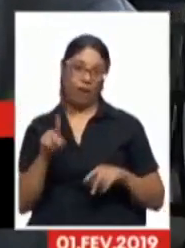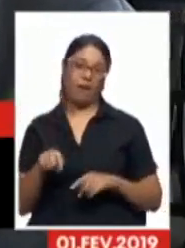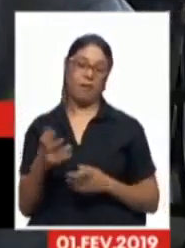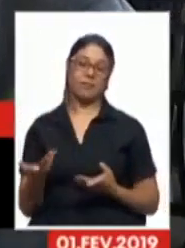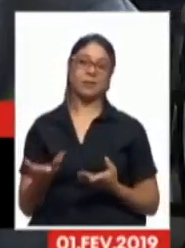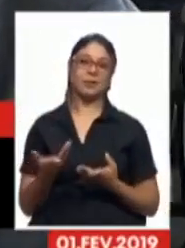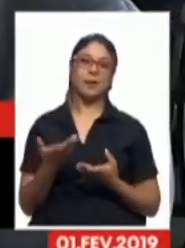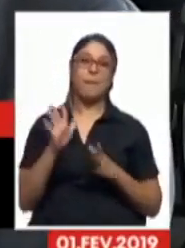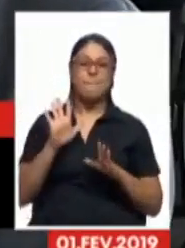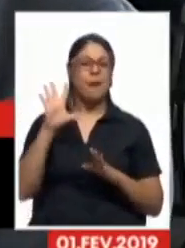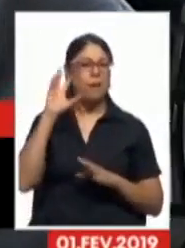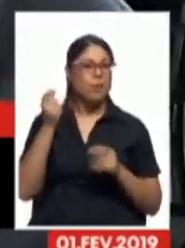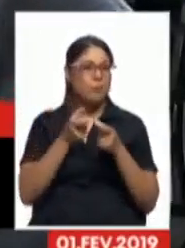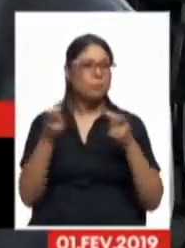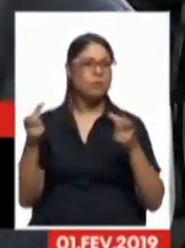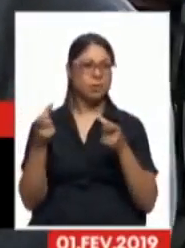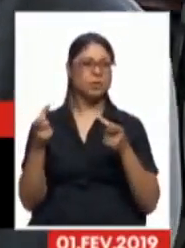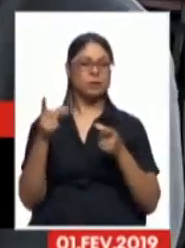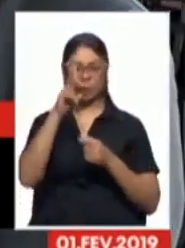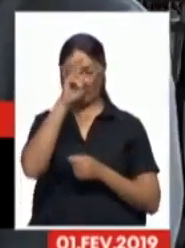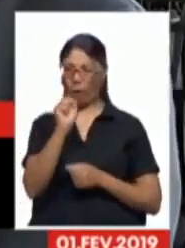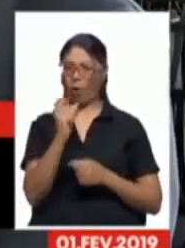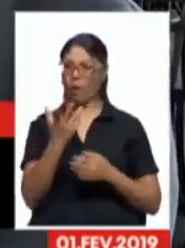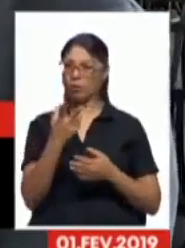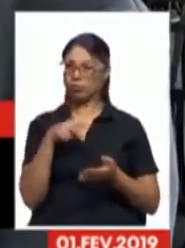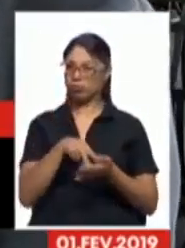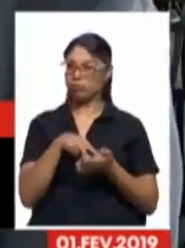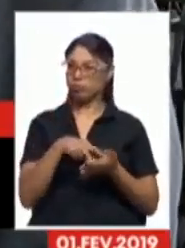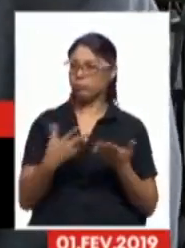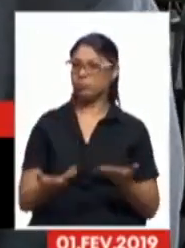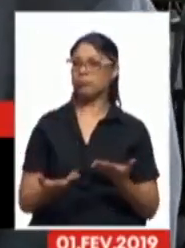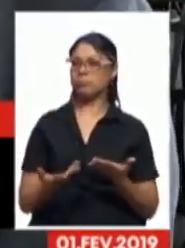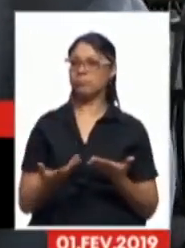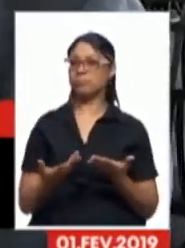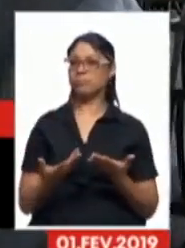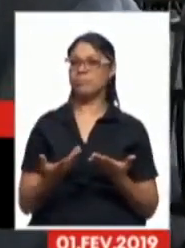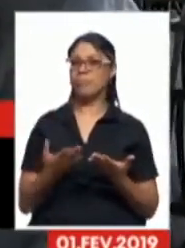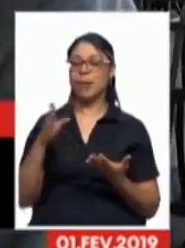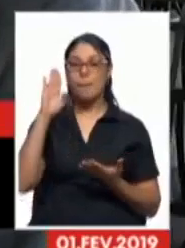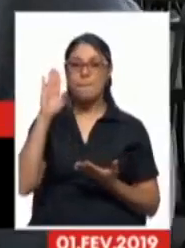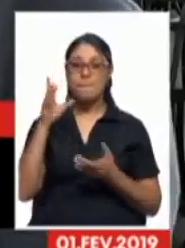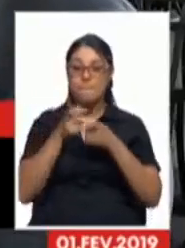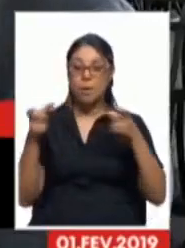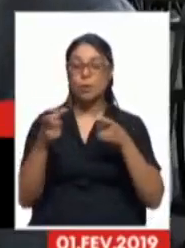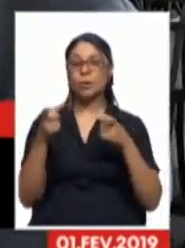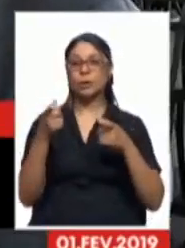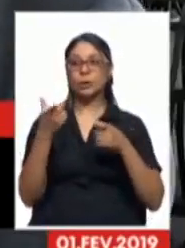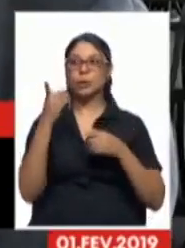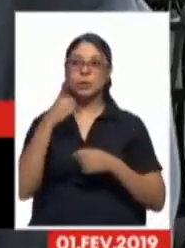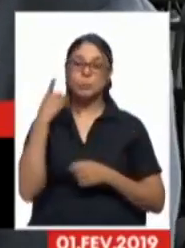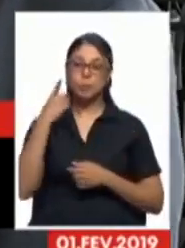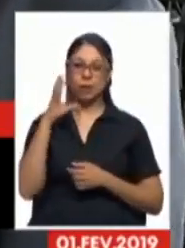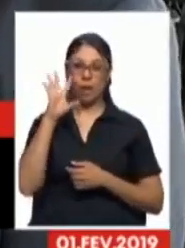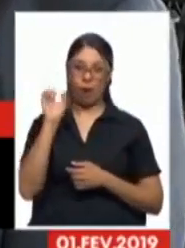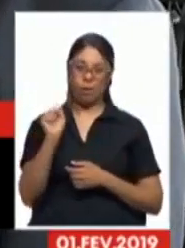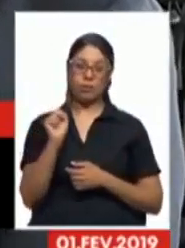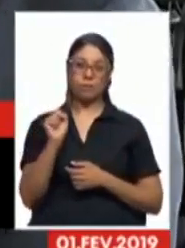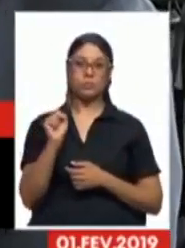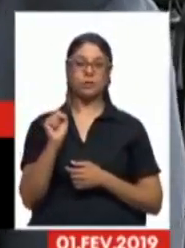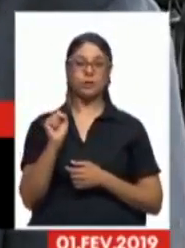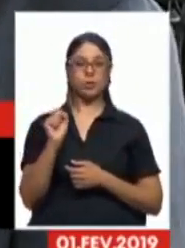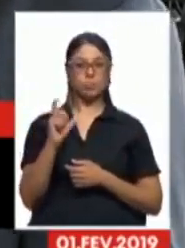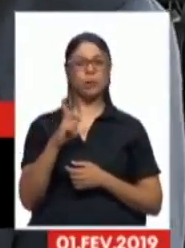maioria forte e permanente aqui na Assembleia, uma vez que a imensa maioria dos deputados, se não a totalidade, acredito, estão